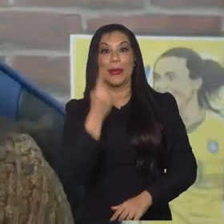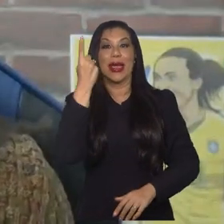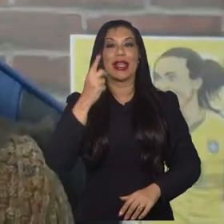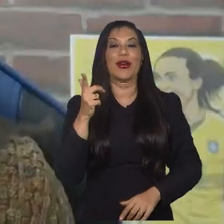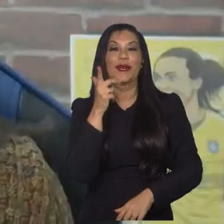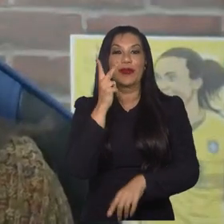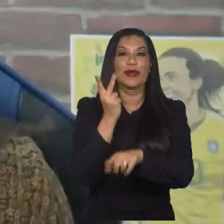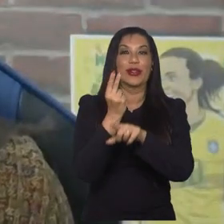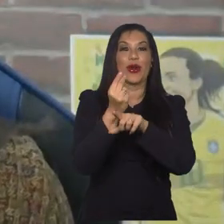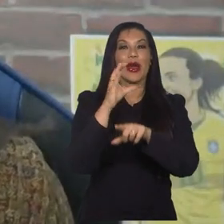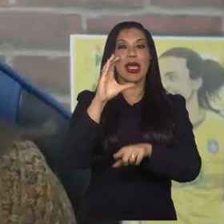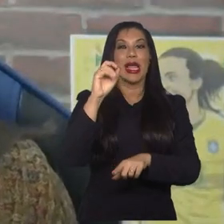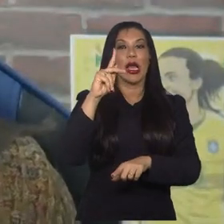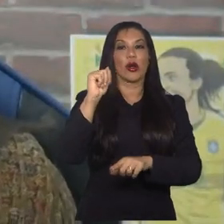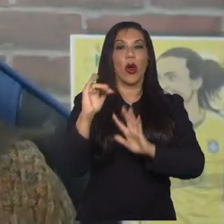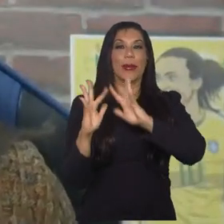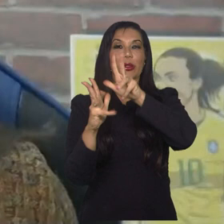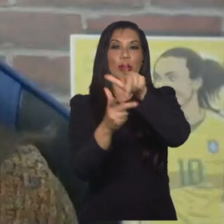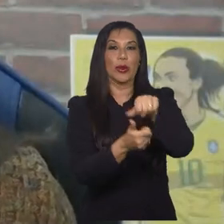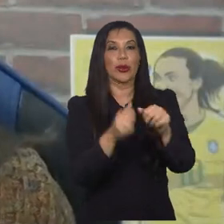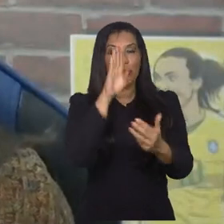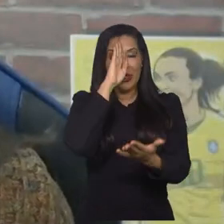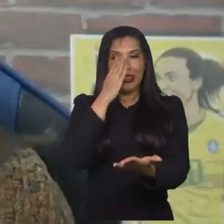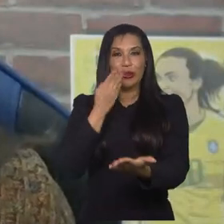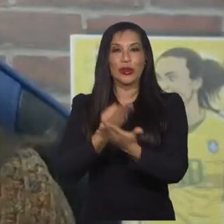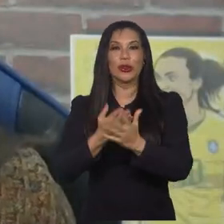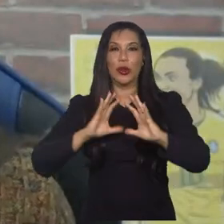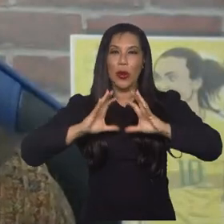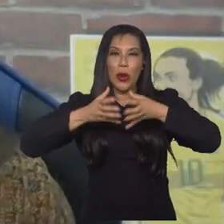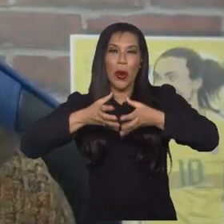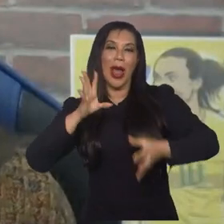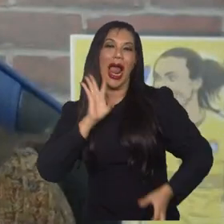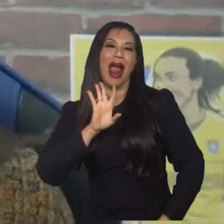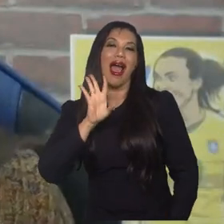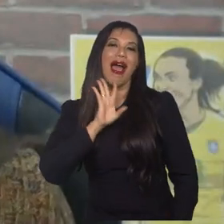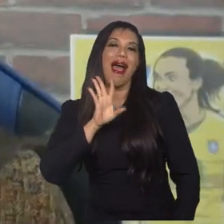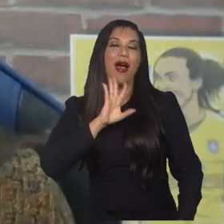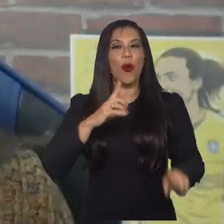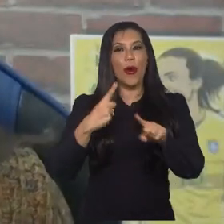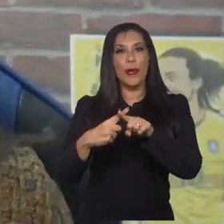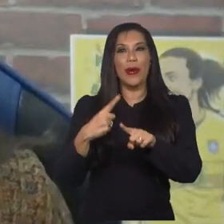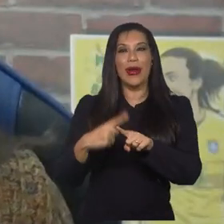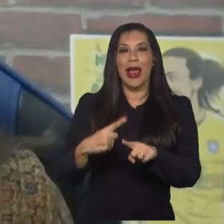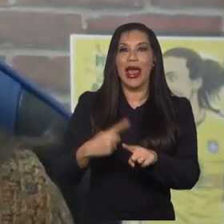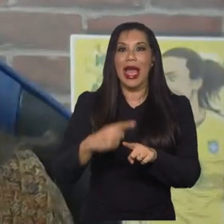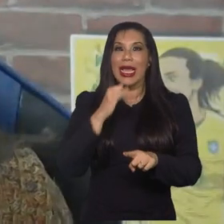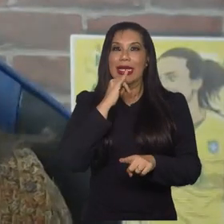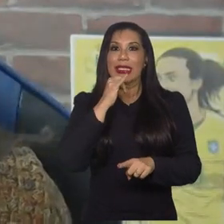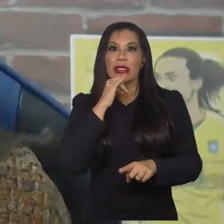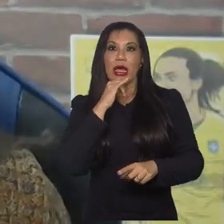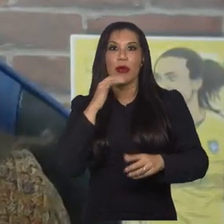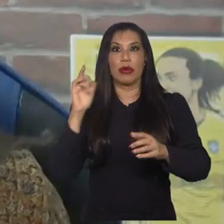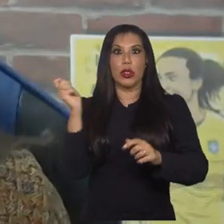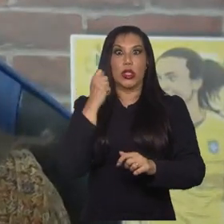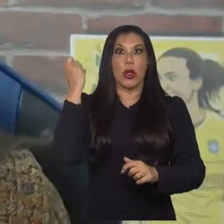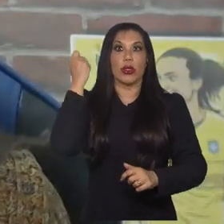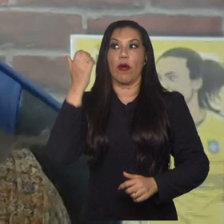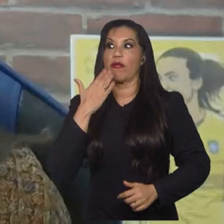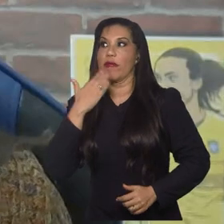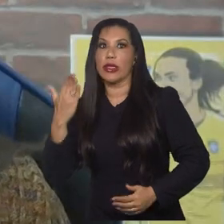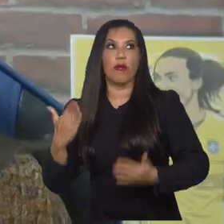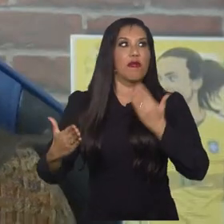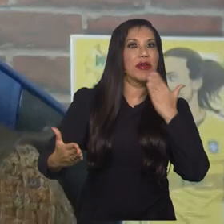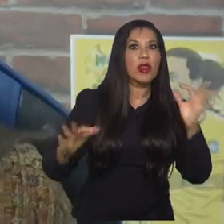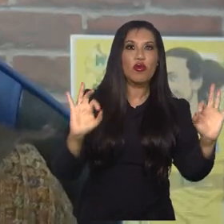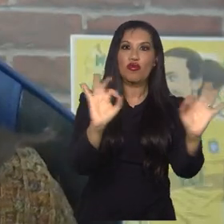Mundo. Acredito que esse grupo é um grupo bem legal, porque ele não tem uma grande seleção favorita ao